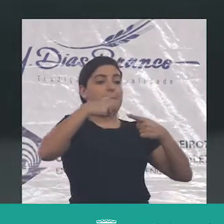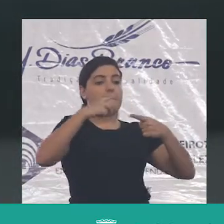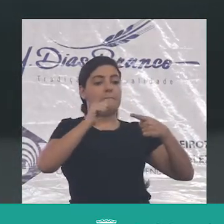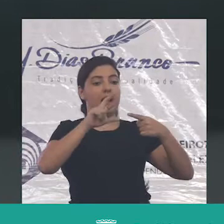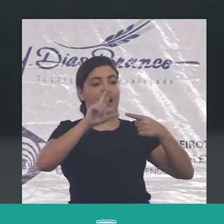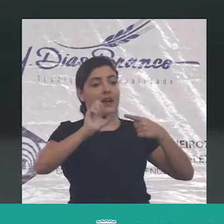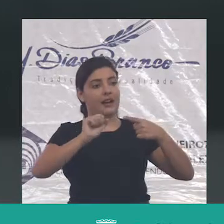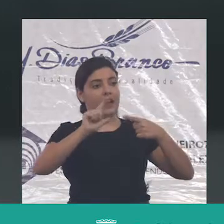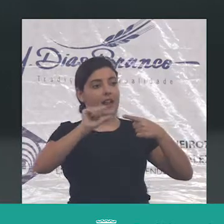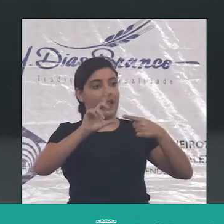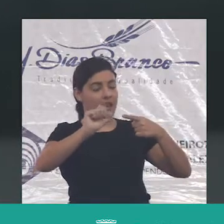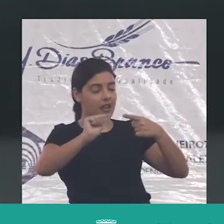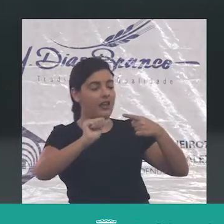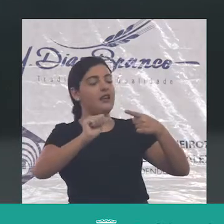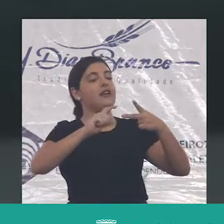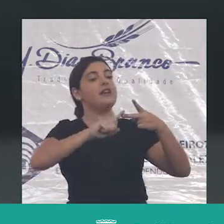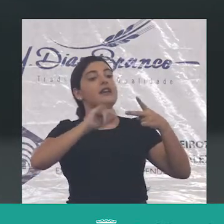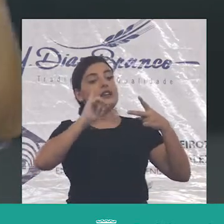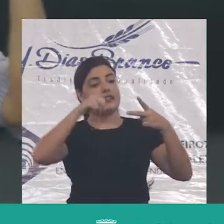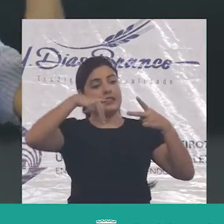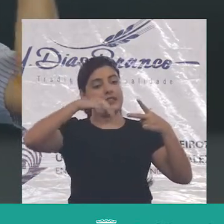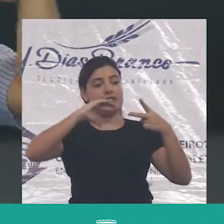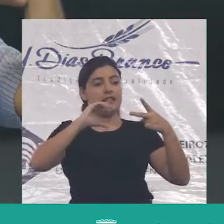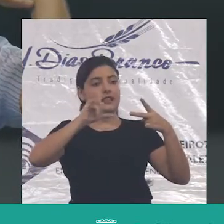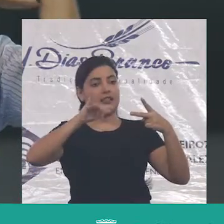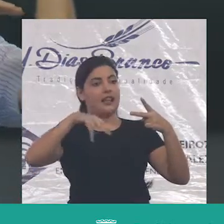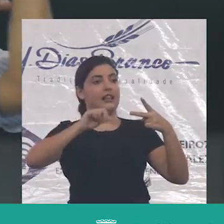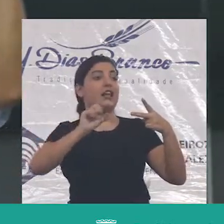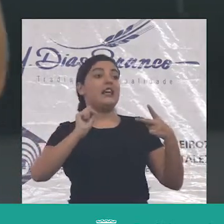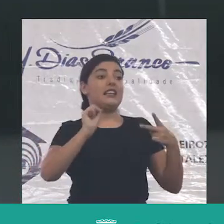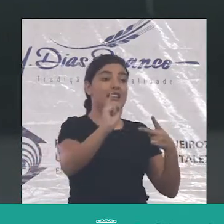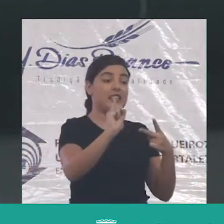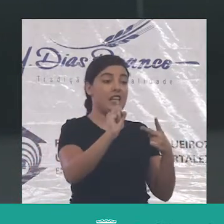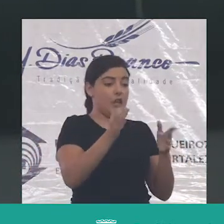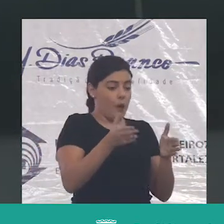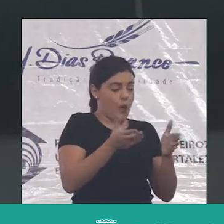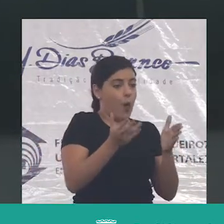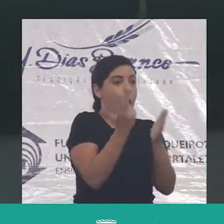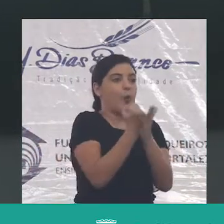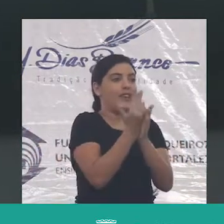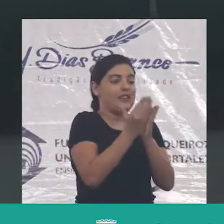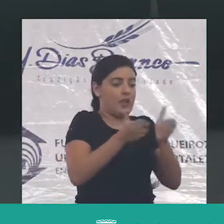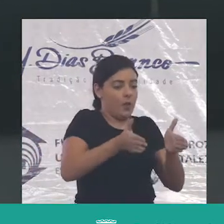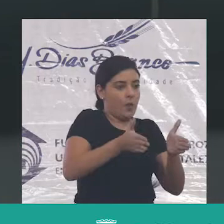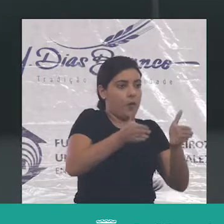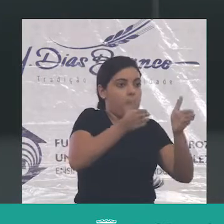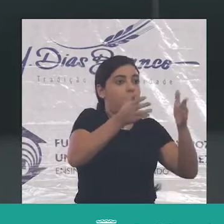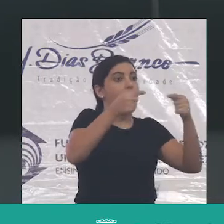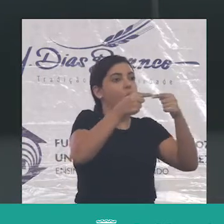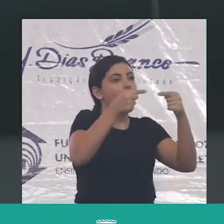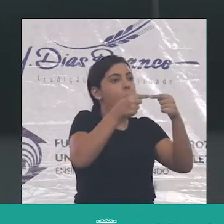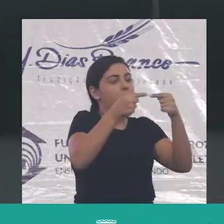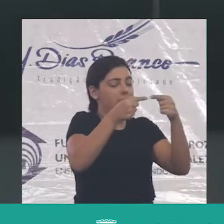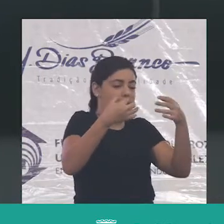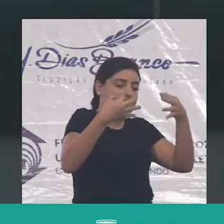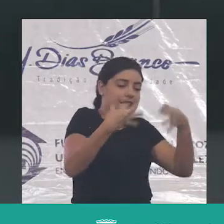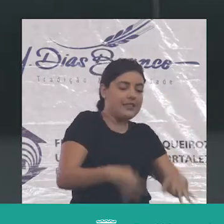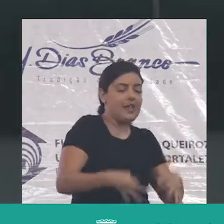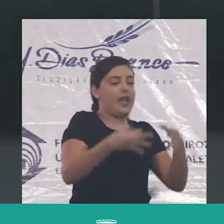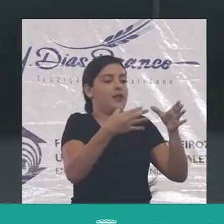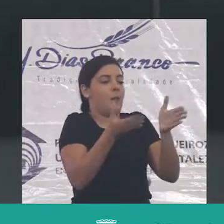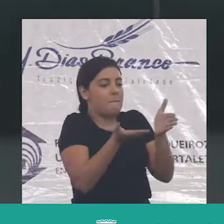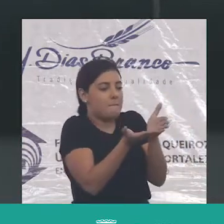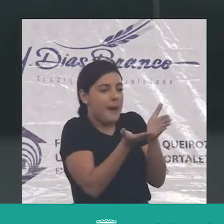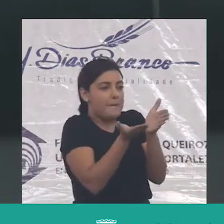paralela e a inclinada. Quando o prisma é reto, a paralela é perpendicular ao eixo. Então ela, além de ser chamada